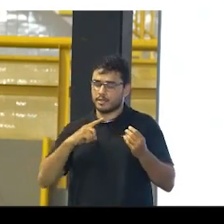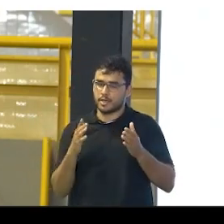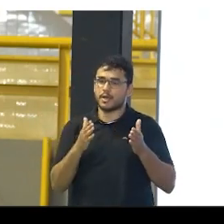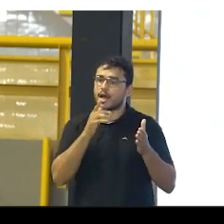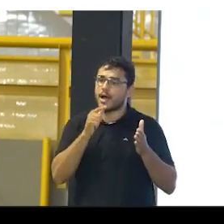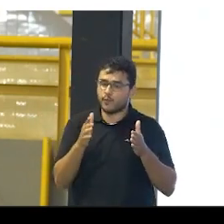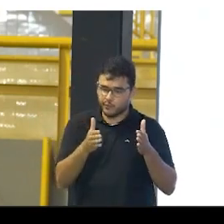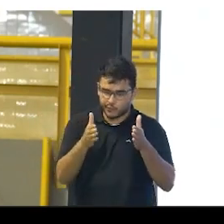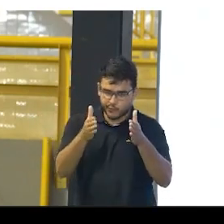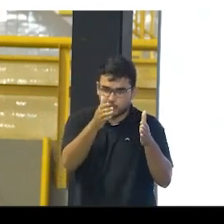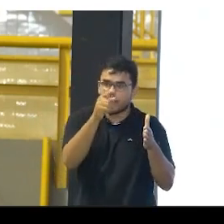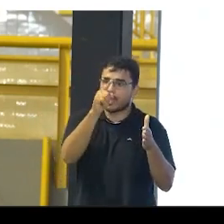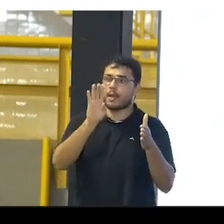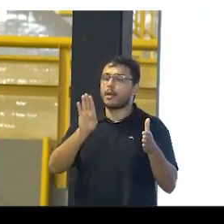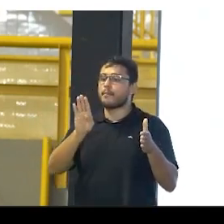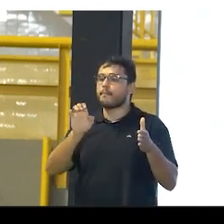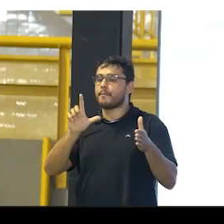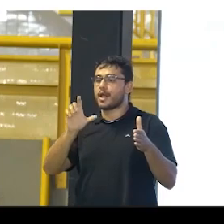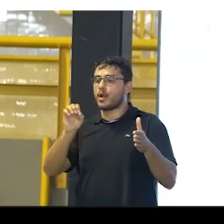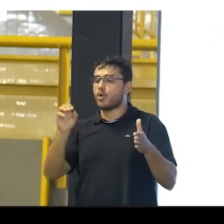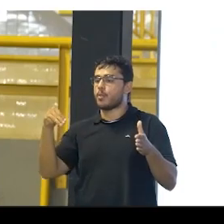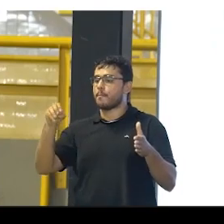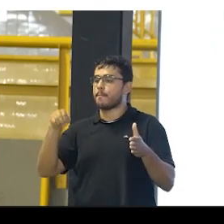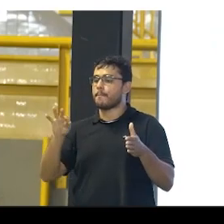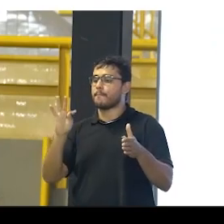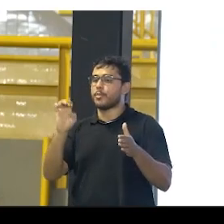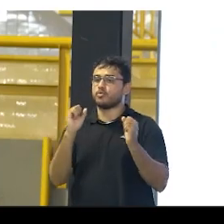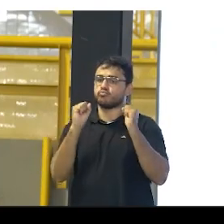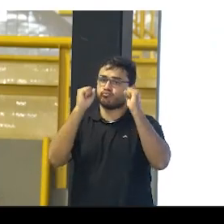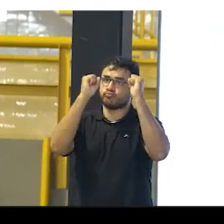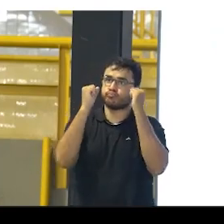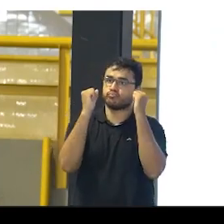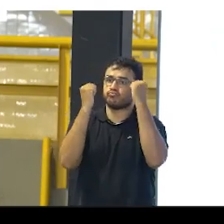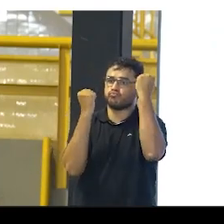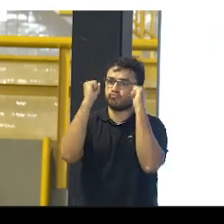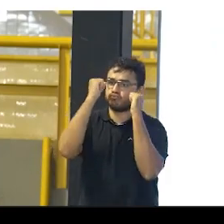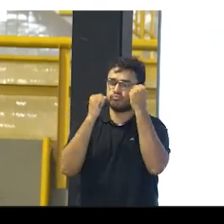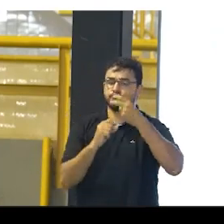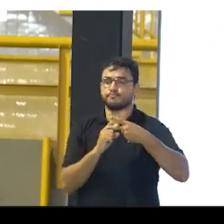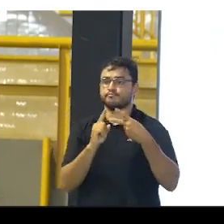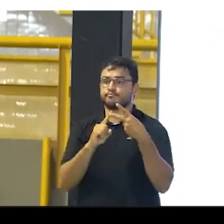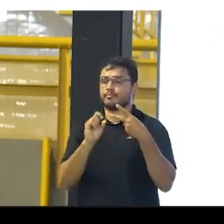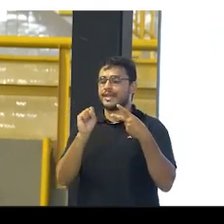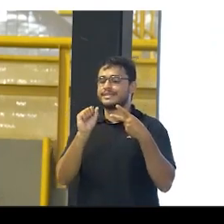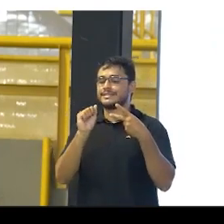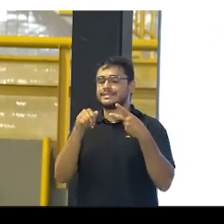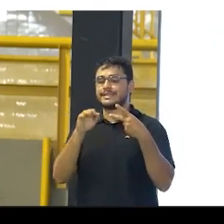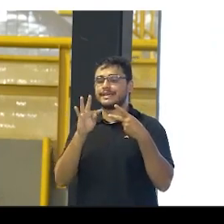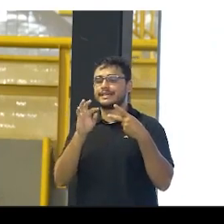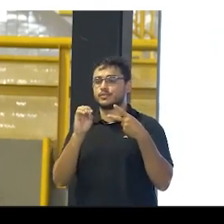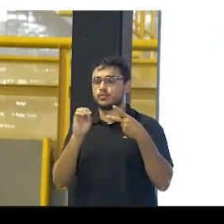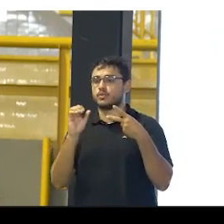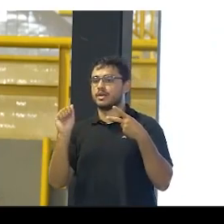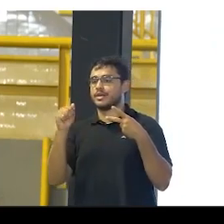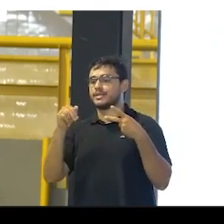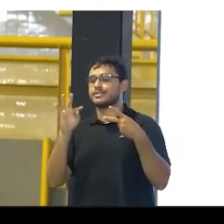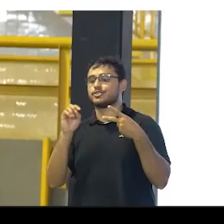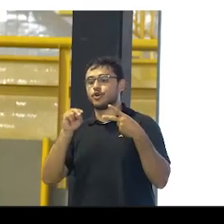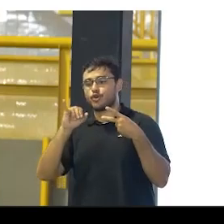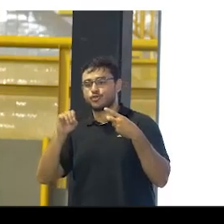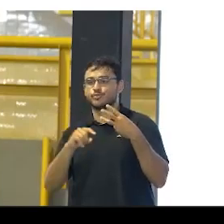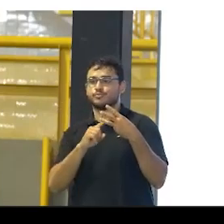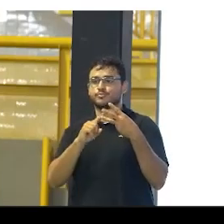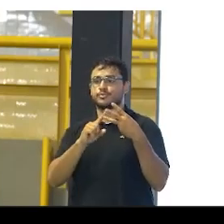Montes, mais Giraus, Santo Antônio. As hidrelétricas que tem na Amazônia precisam ser multiplicadas